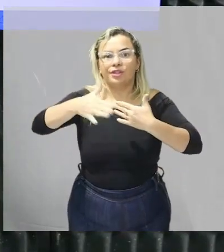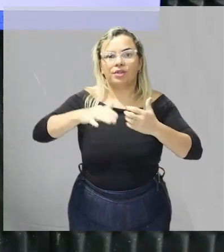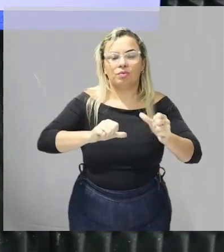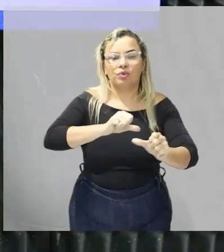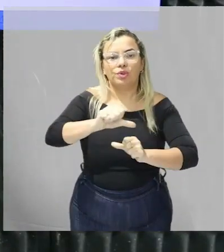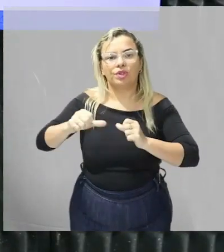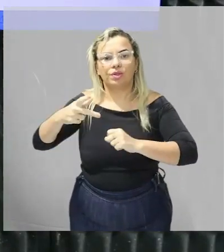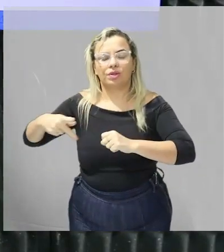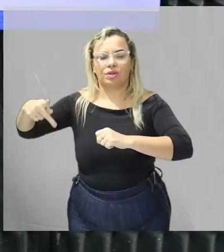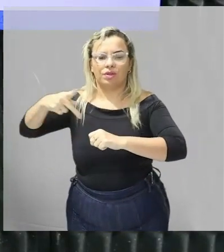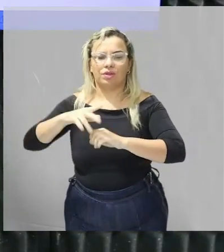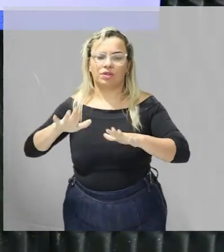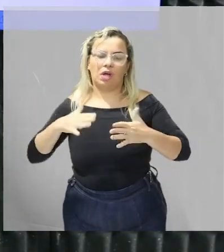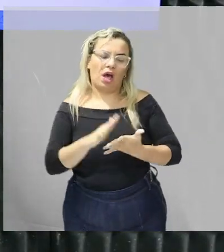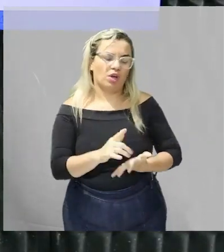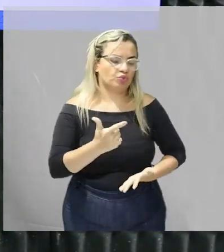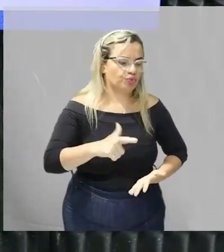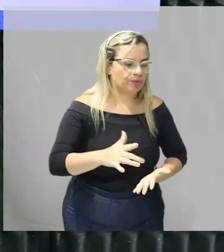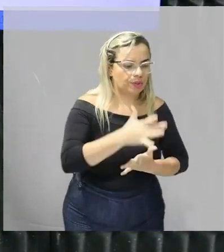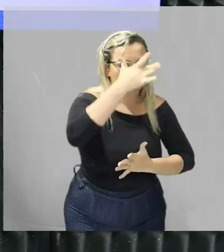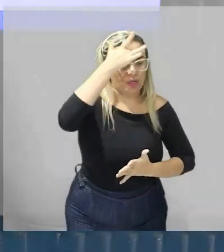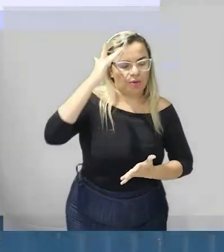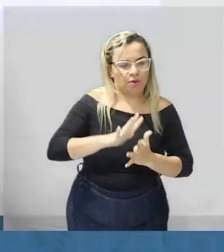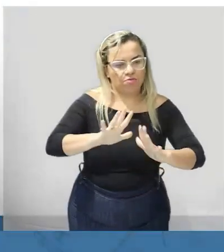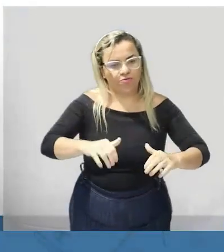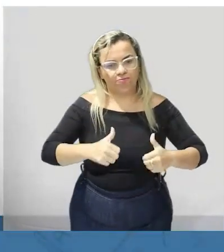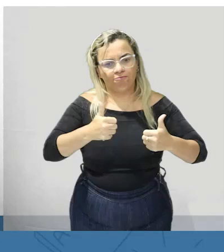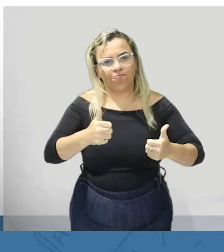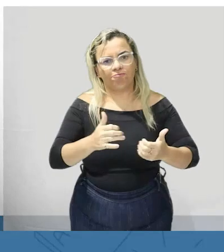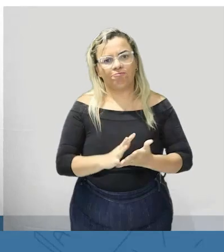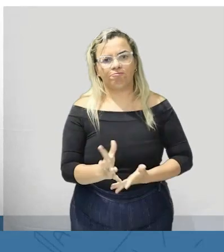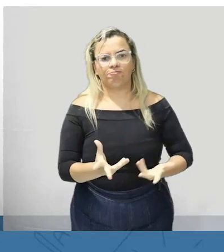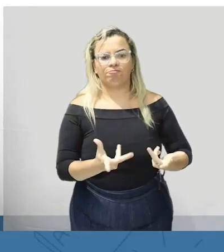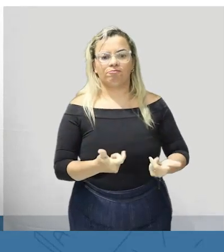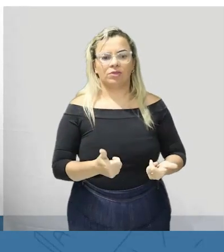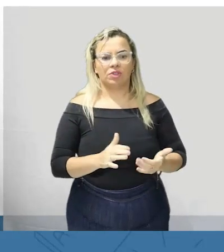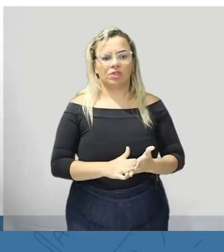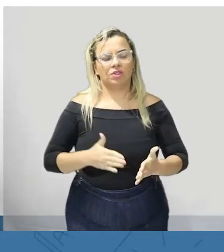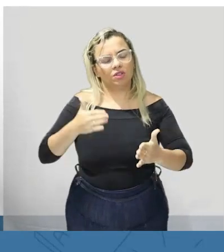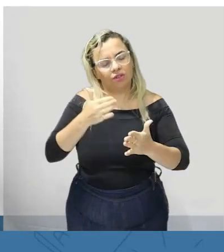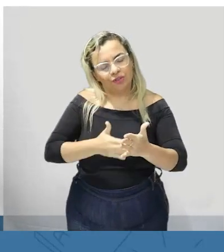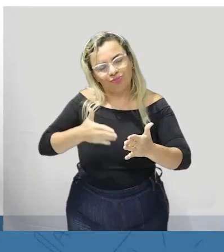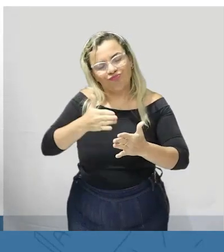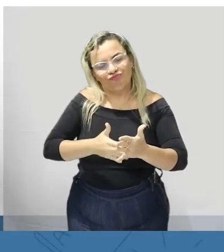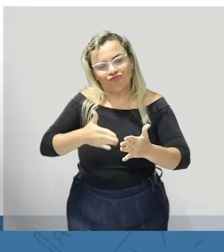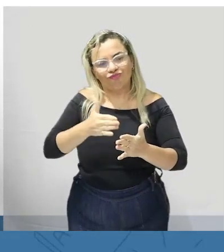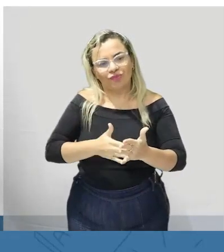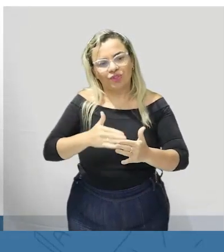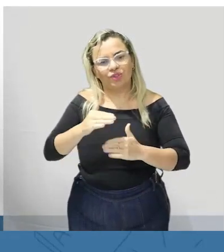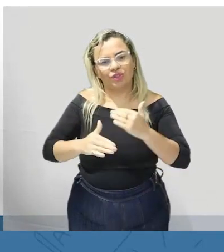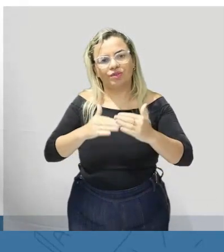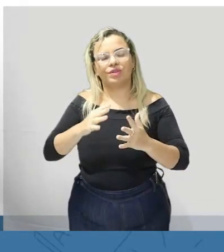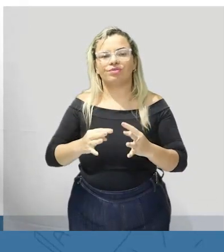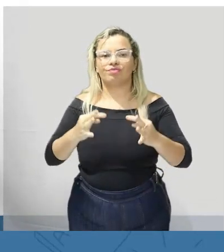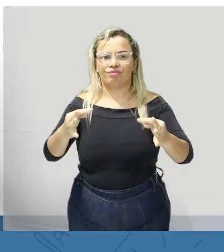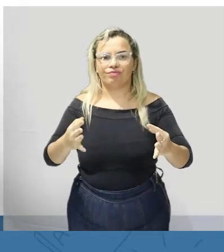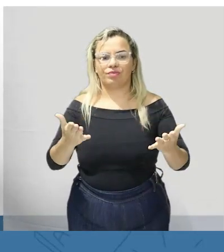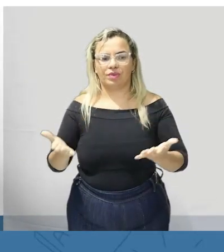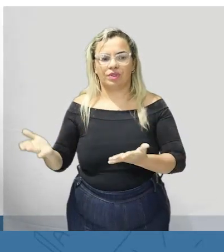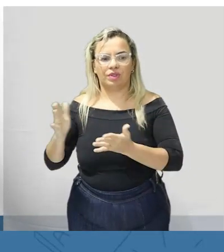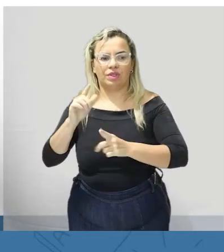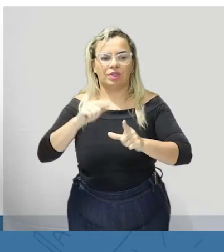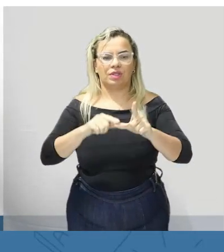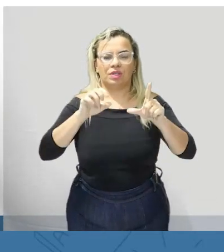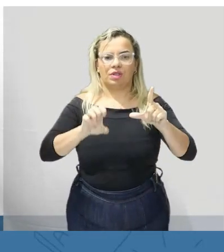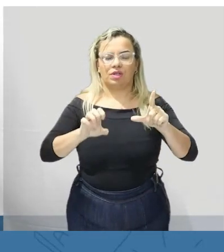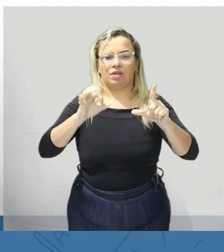obra qualificada, eu vou ter restrição no meu acesso tecnológico. Galera, gabarito aí, ó, é a letra E, questão do Enem